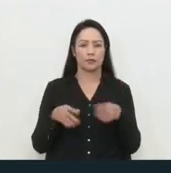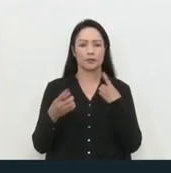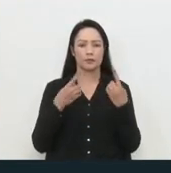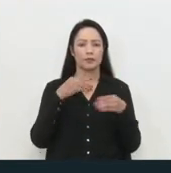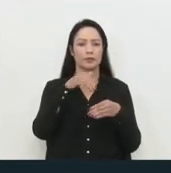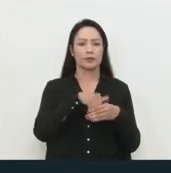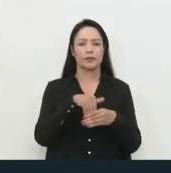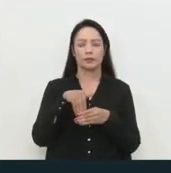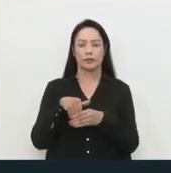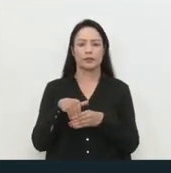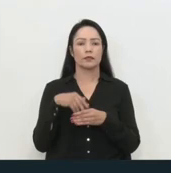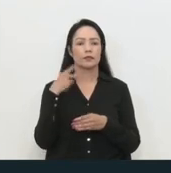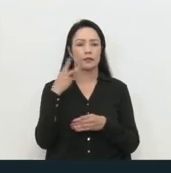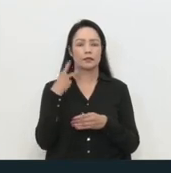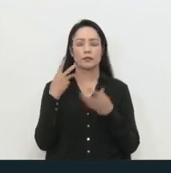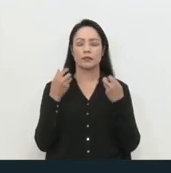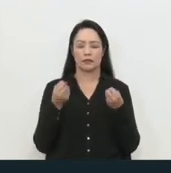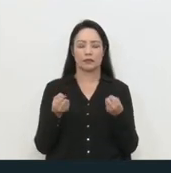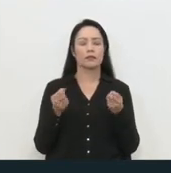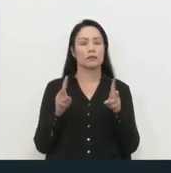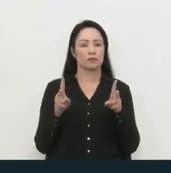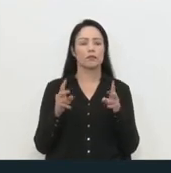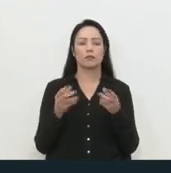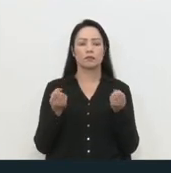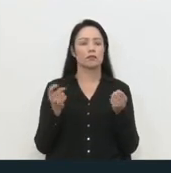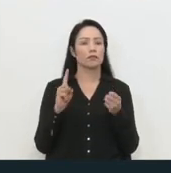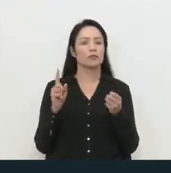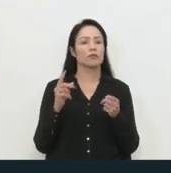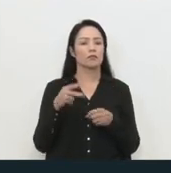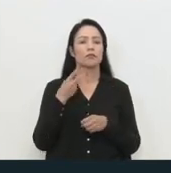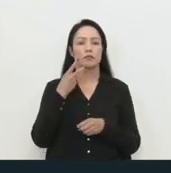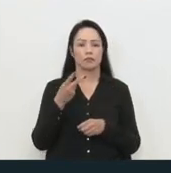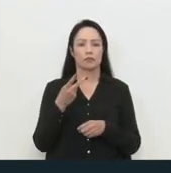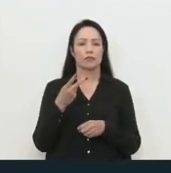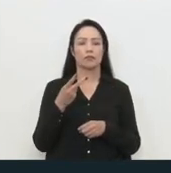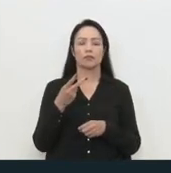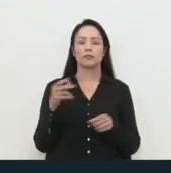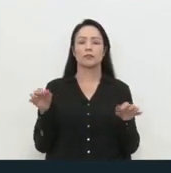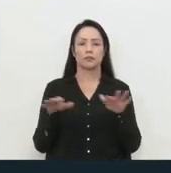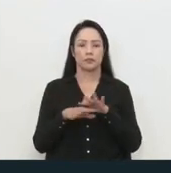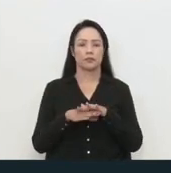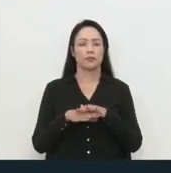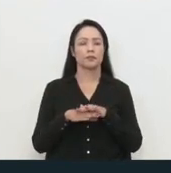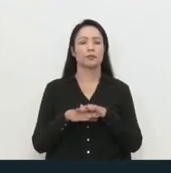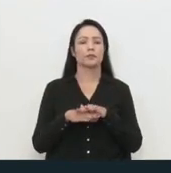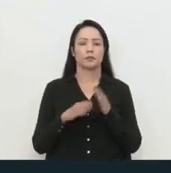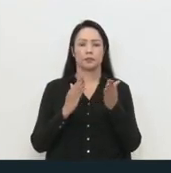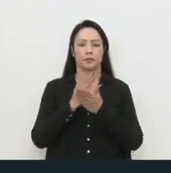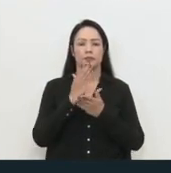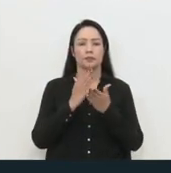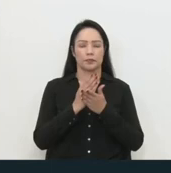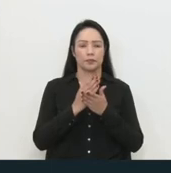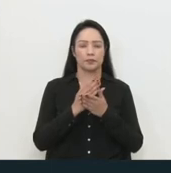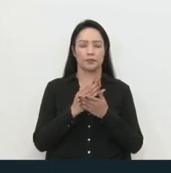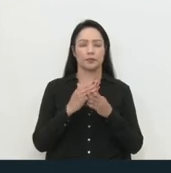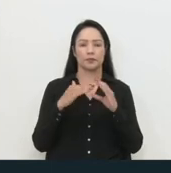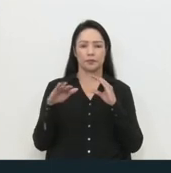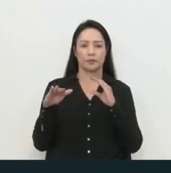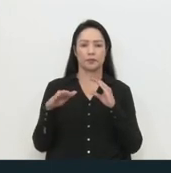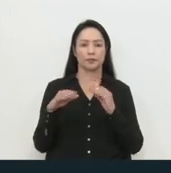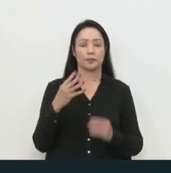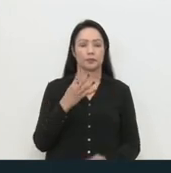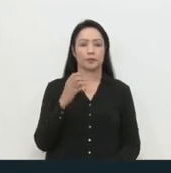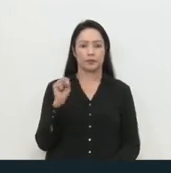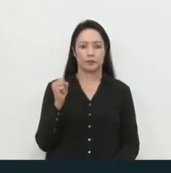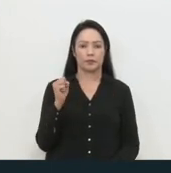os vereadores favoráveis Como estão os contratos se manife encerrado a votação aprovado em caminho se e tem